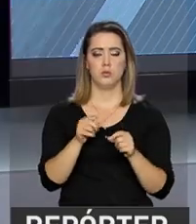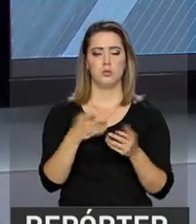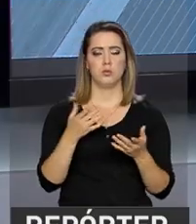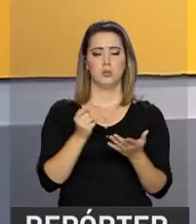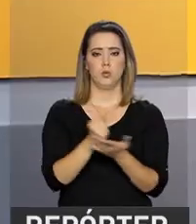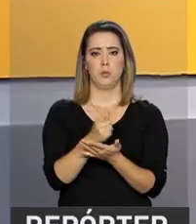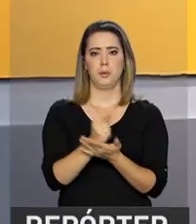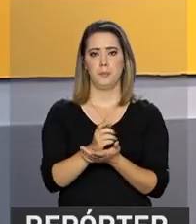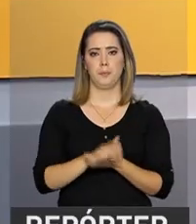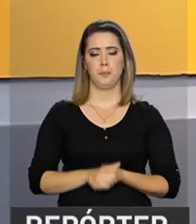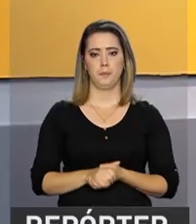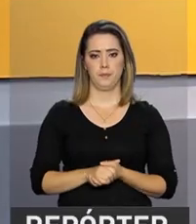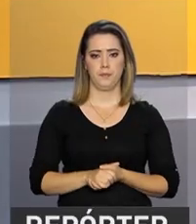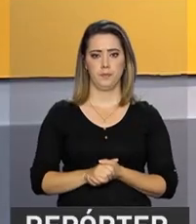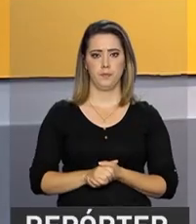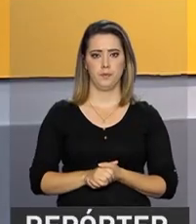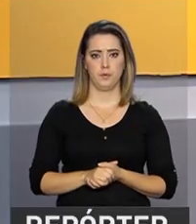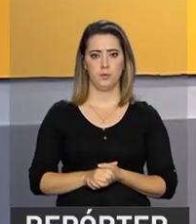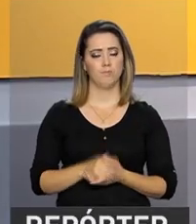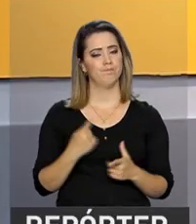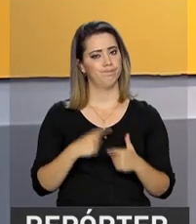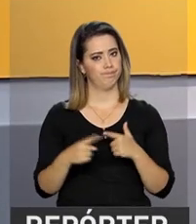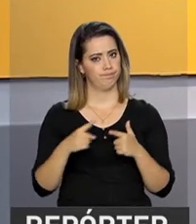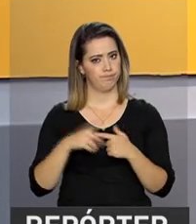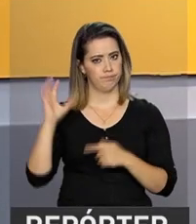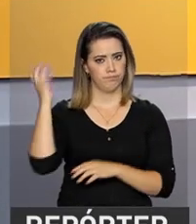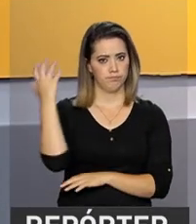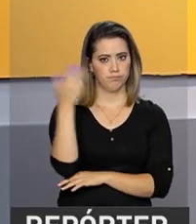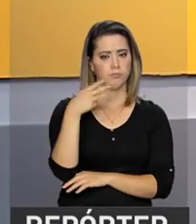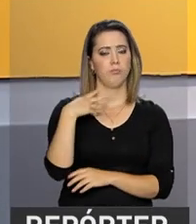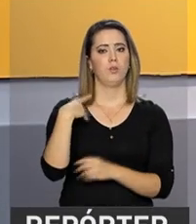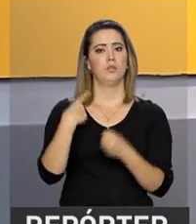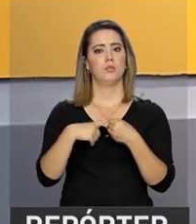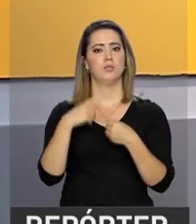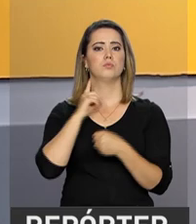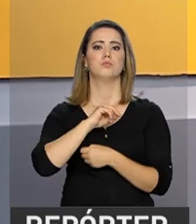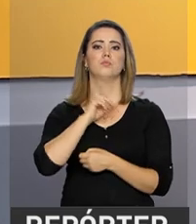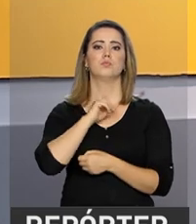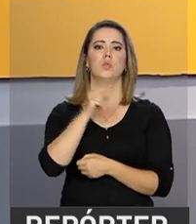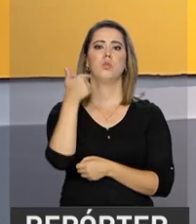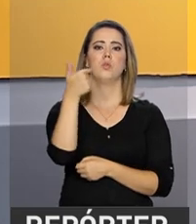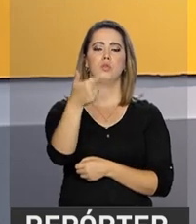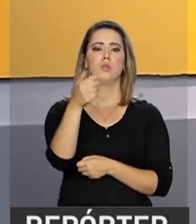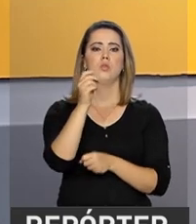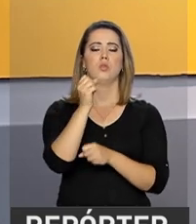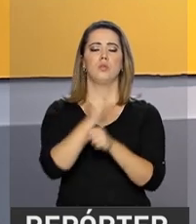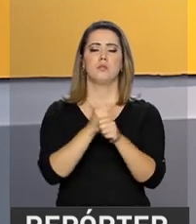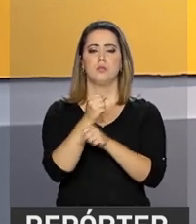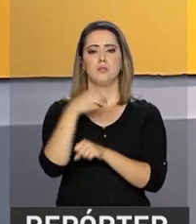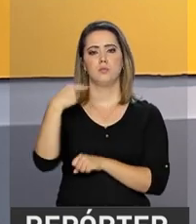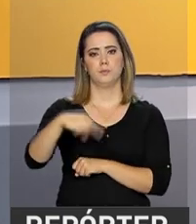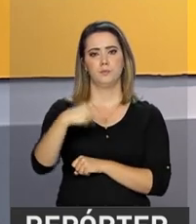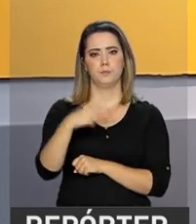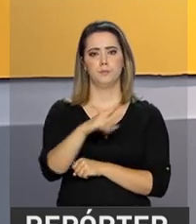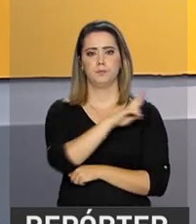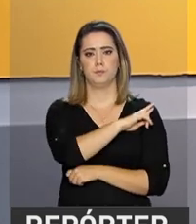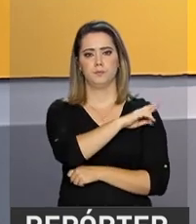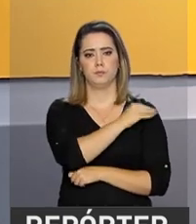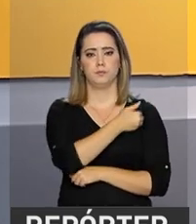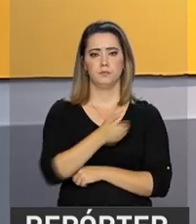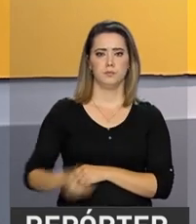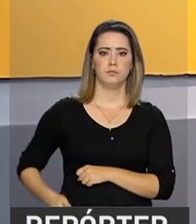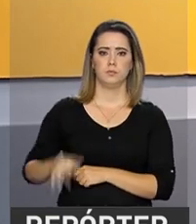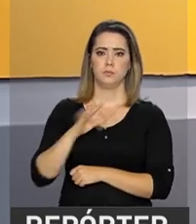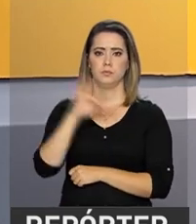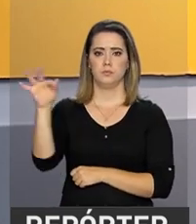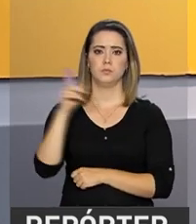compra o desastre ambiental na cidade de mariana vai completar dois anos em novembro representantes do governo federal e dos